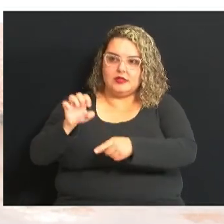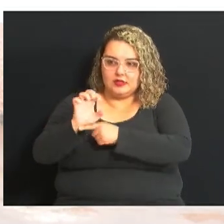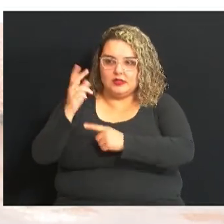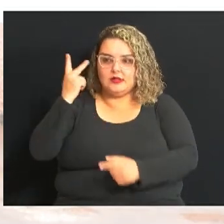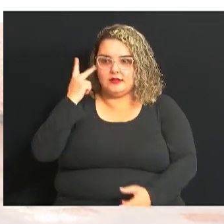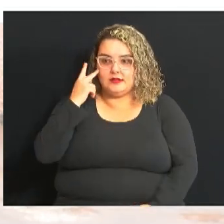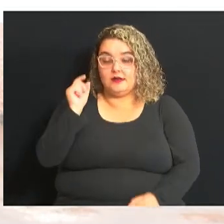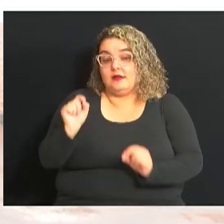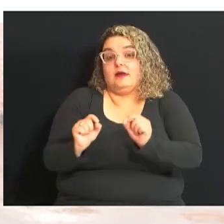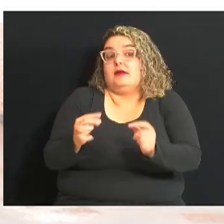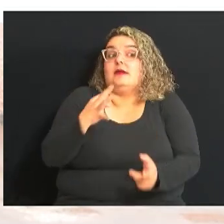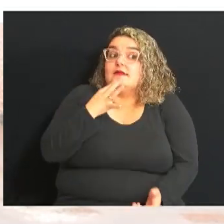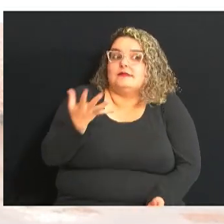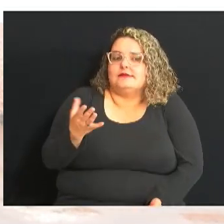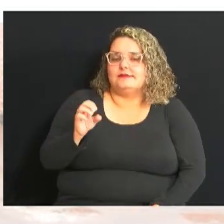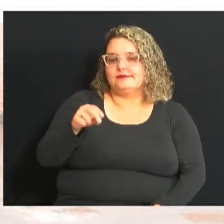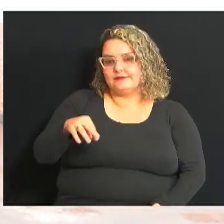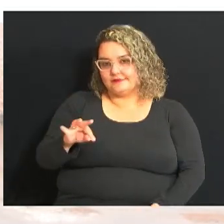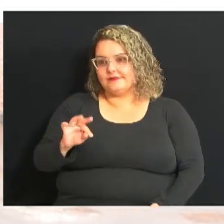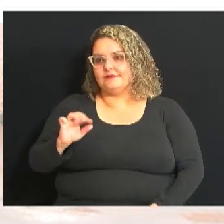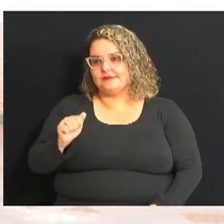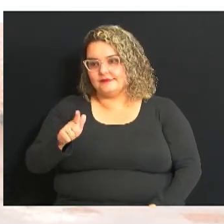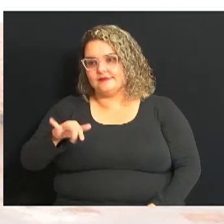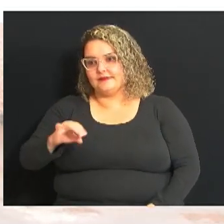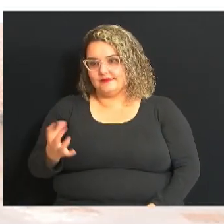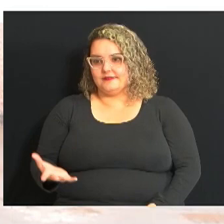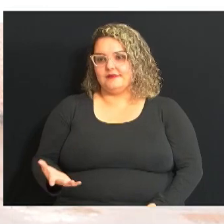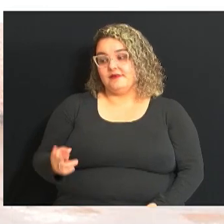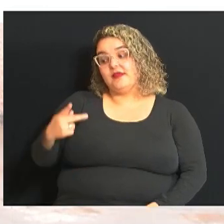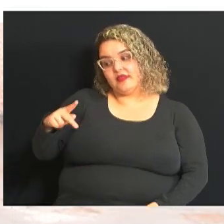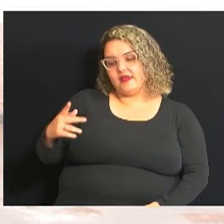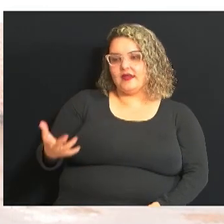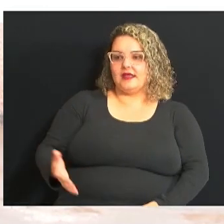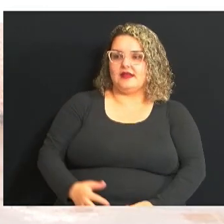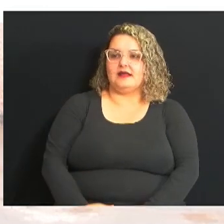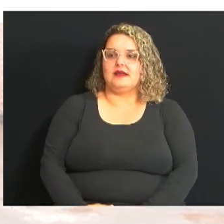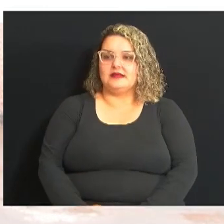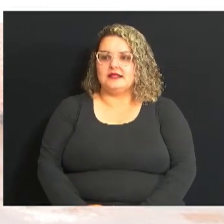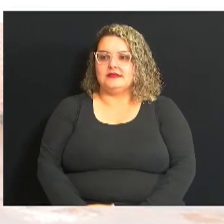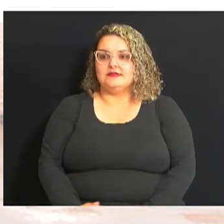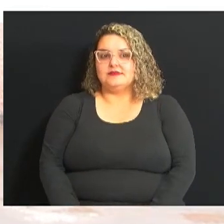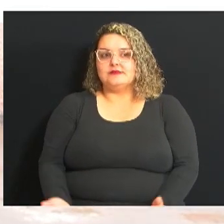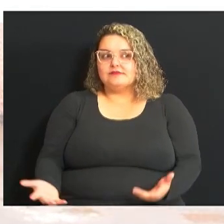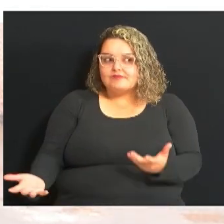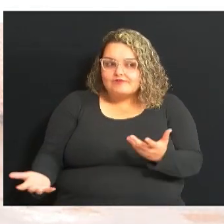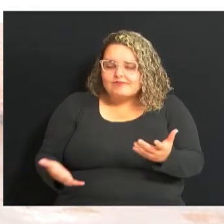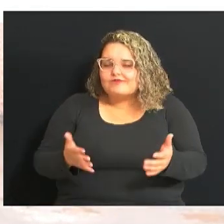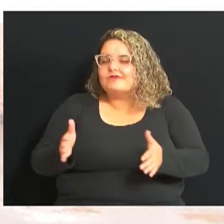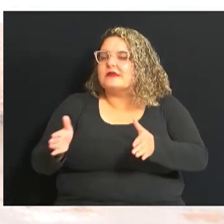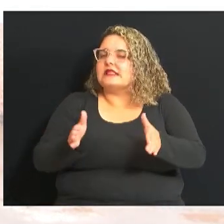o Grupo Contágio e muito mais ele também, foi uma batida